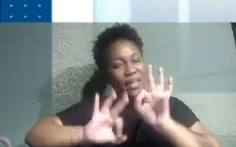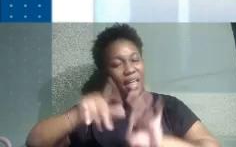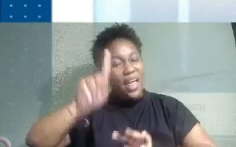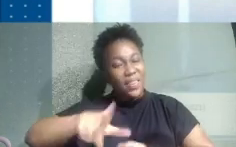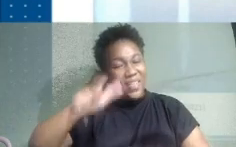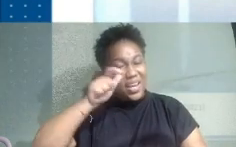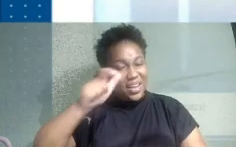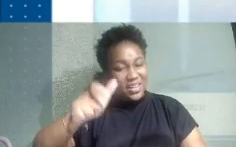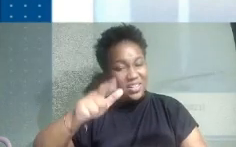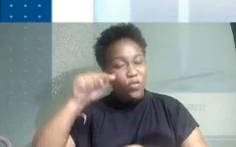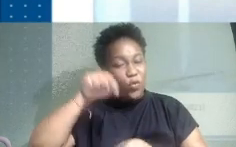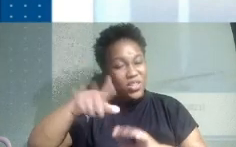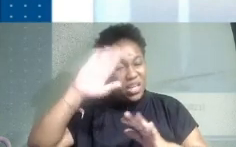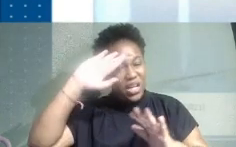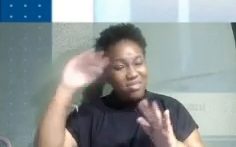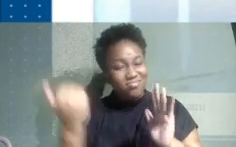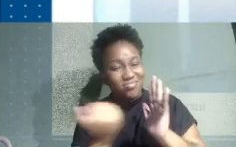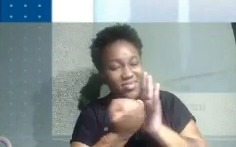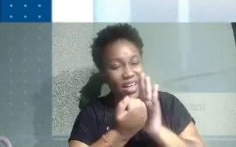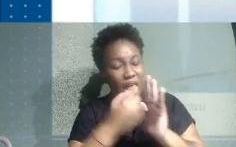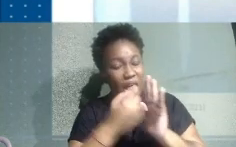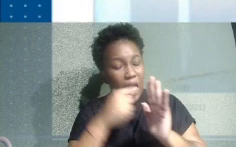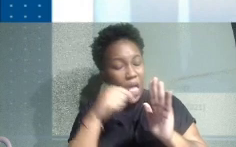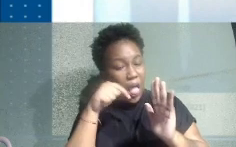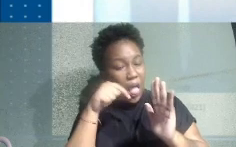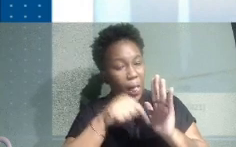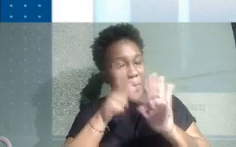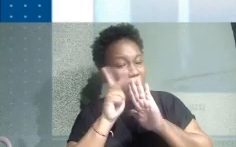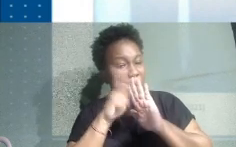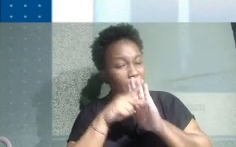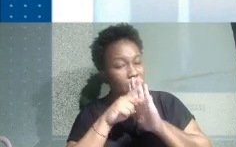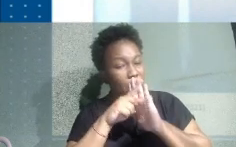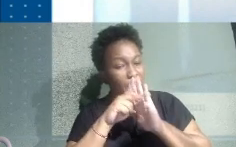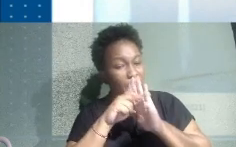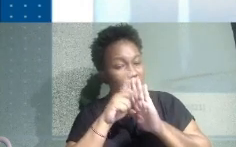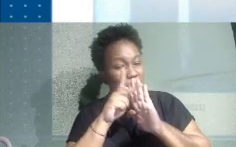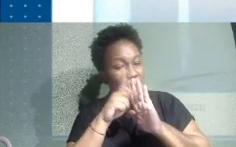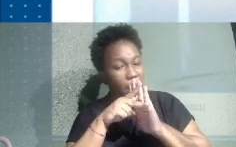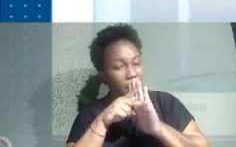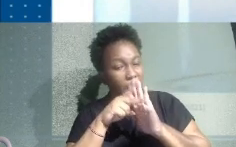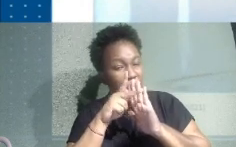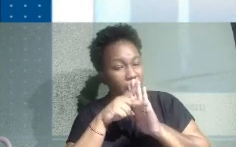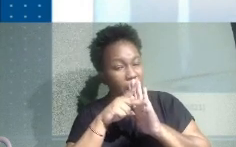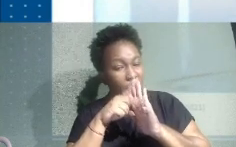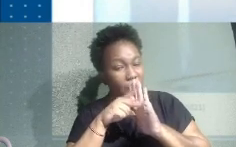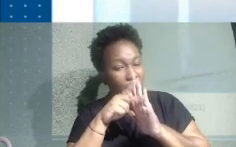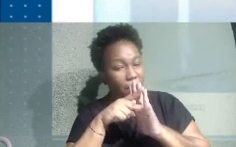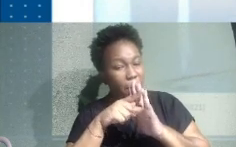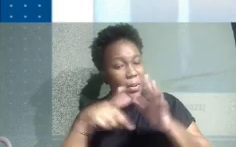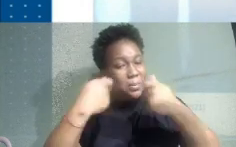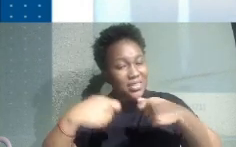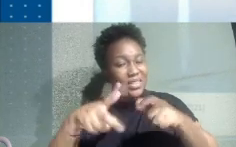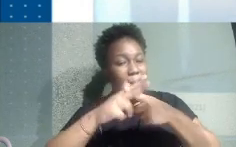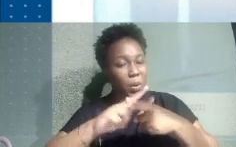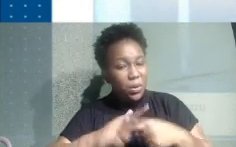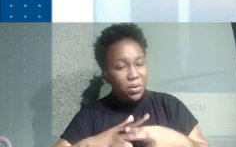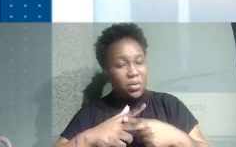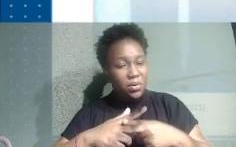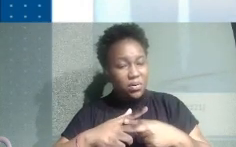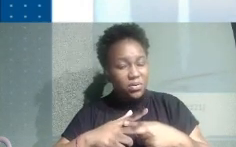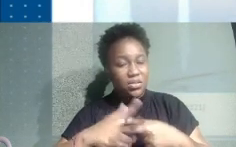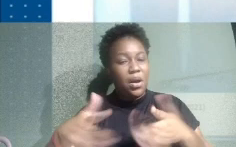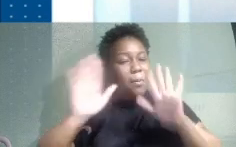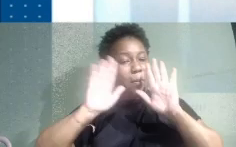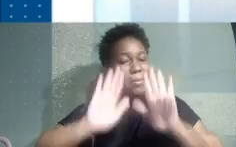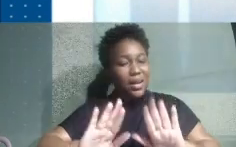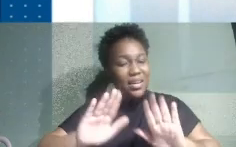siga isso, né? Porque quando você determinar isso em projeto, se amanhã depois precisar ser feita uma manutenção, é muito mais fácil você determinar onde está. Mas existe